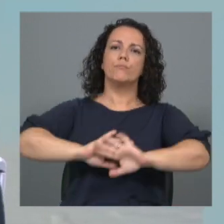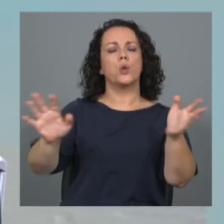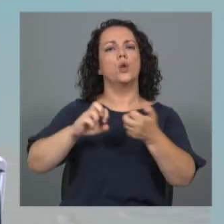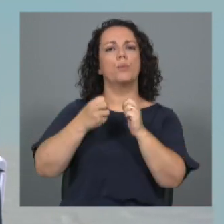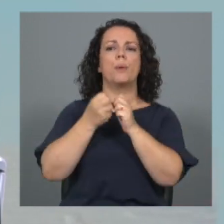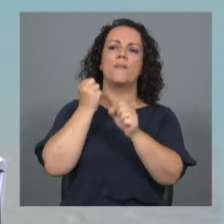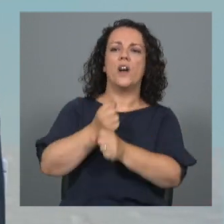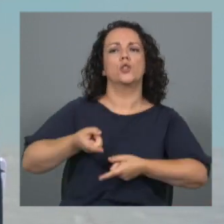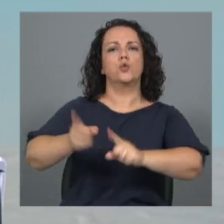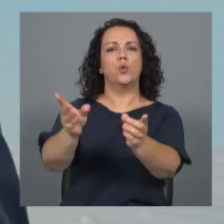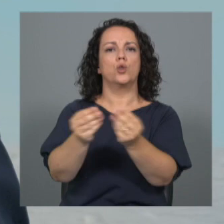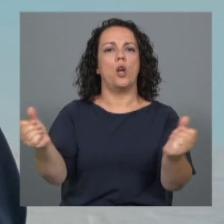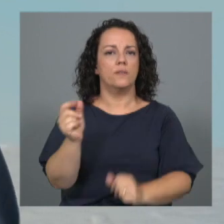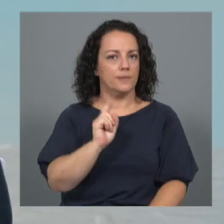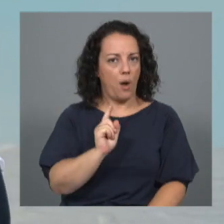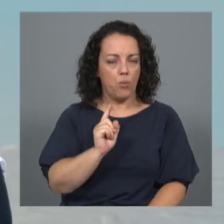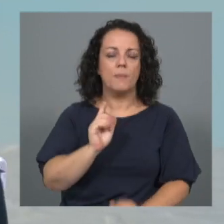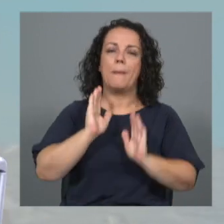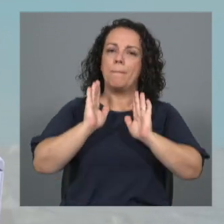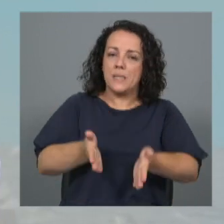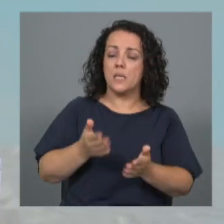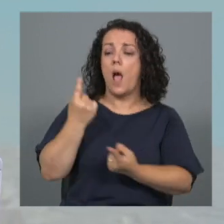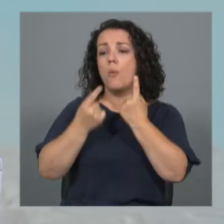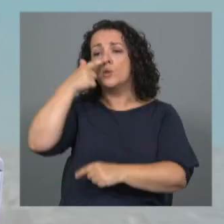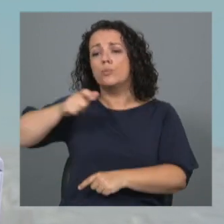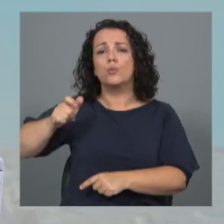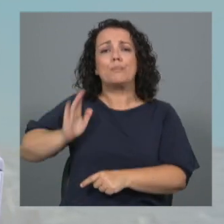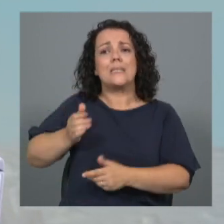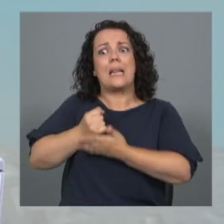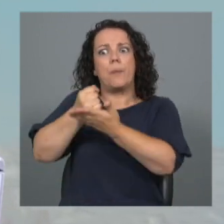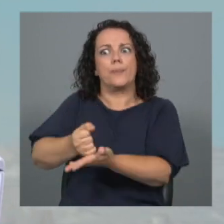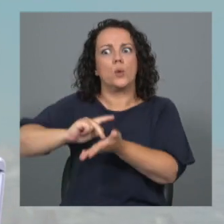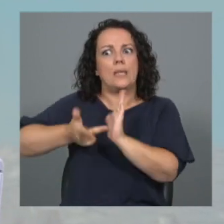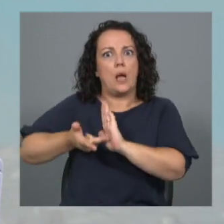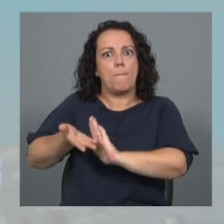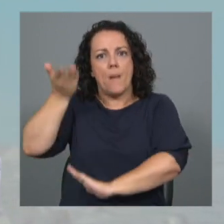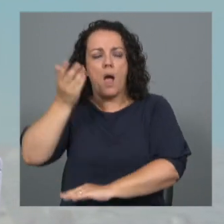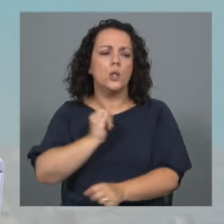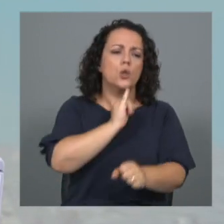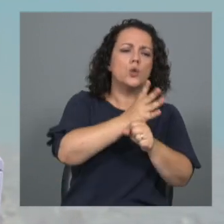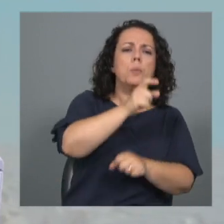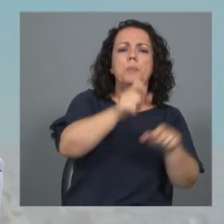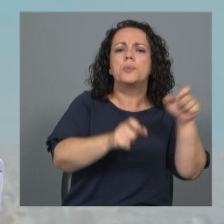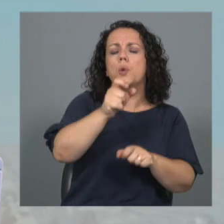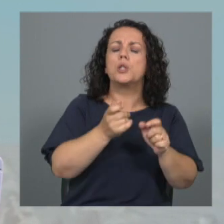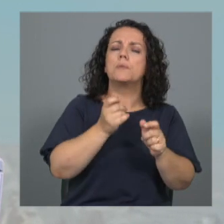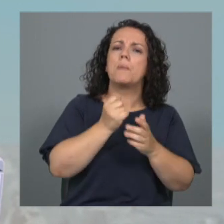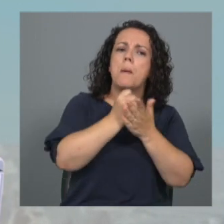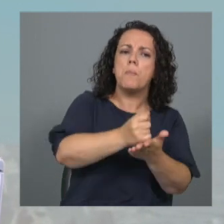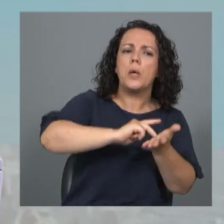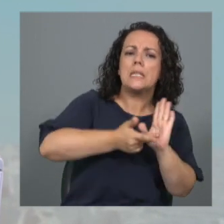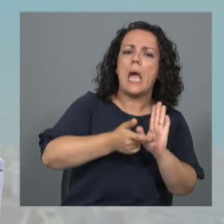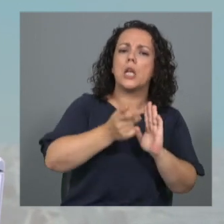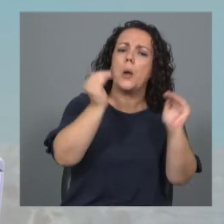o apoio técnico necessário. Há pessoas que precisam menos, há pessoas que precisam mais, de forma a garantir que efetivamente a pessoa depois possa